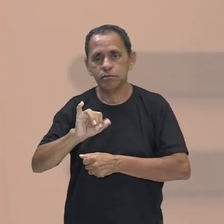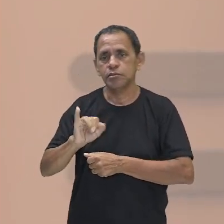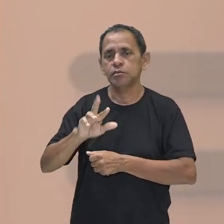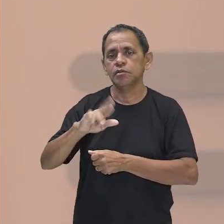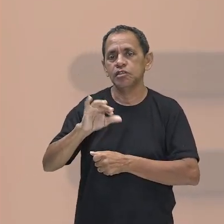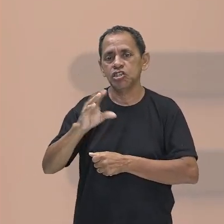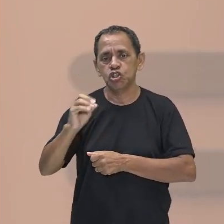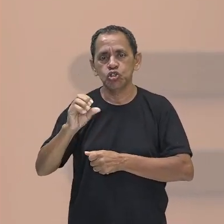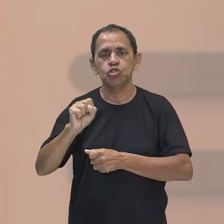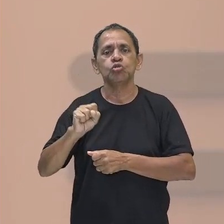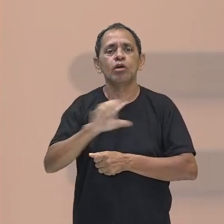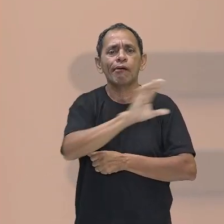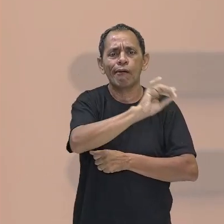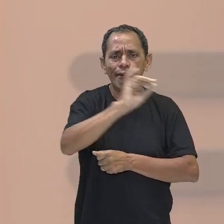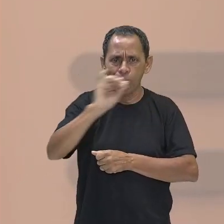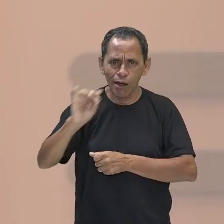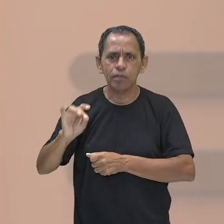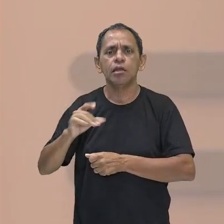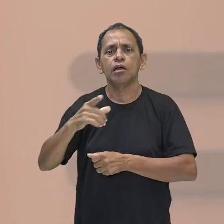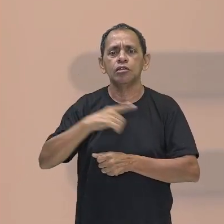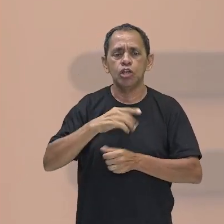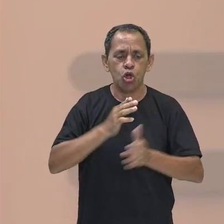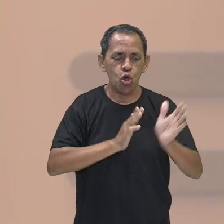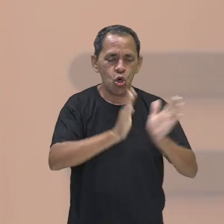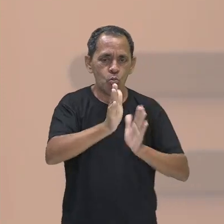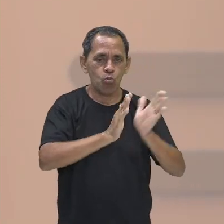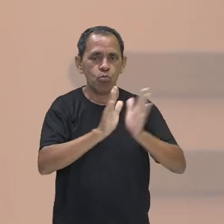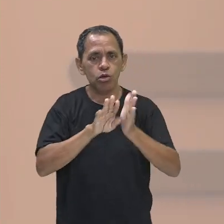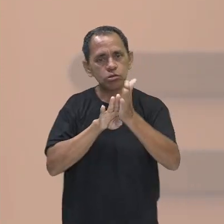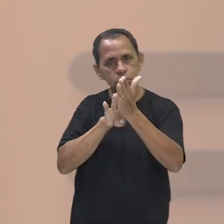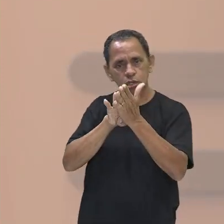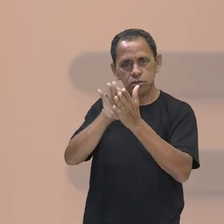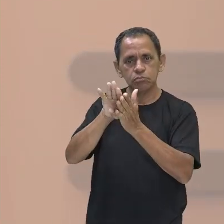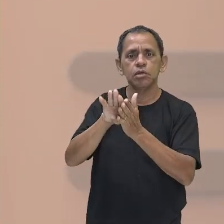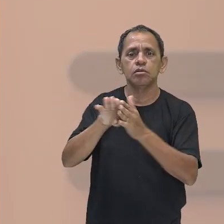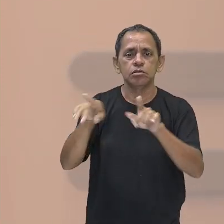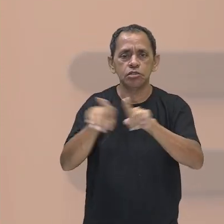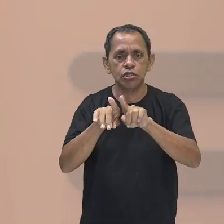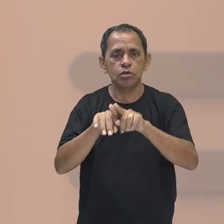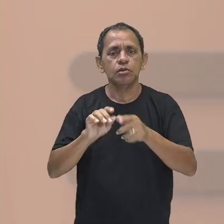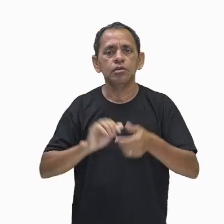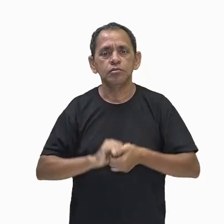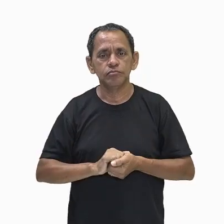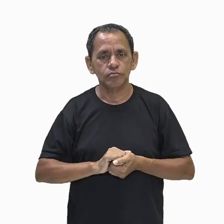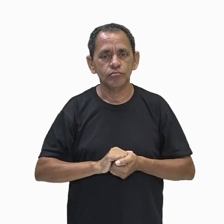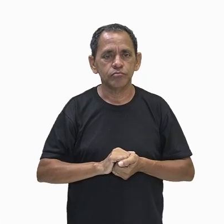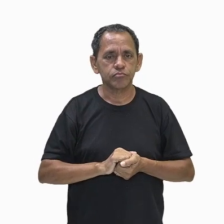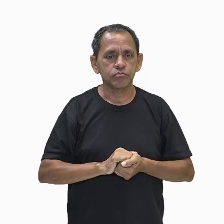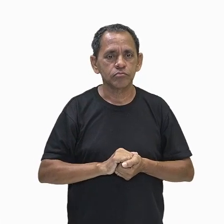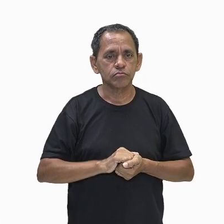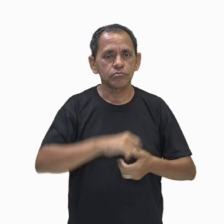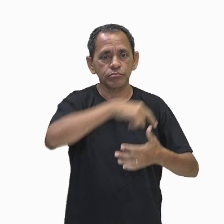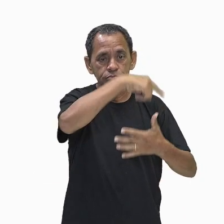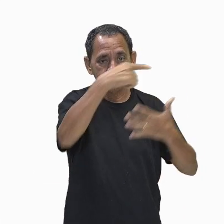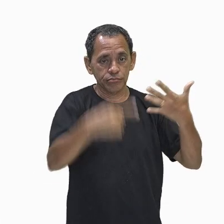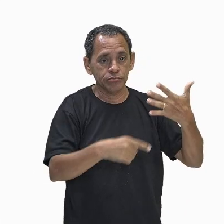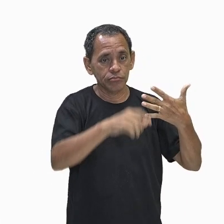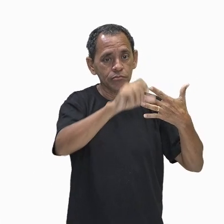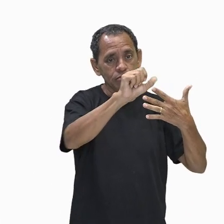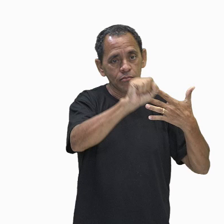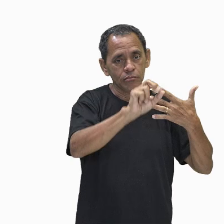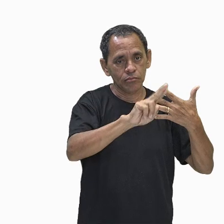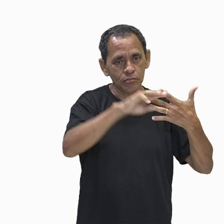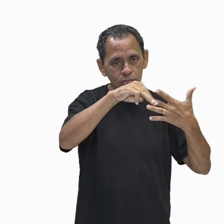vai ter, de certa forma, um período então de apogeu. Vamos então começar a falar aí sobre os sumérios, tá? A nossa primeira civilização